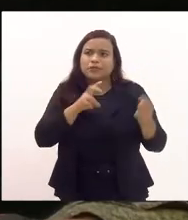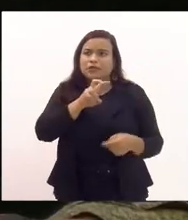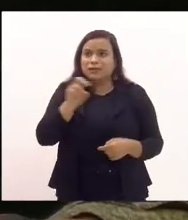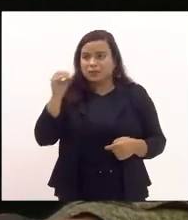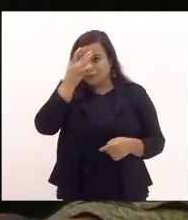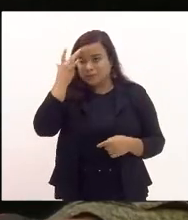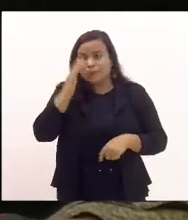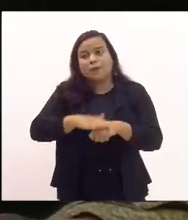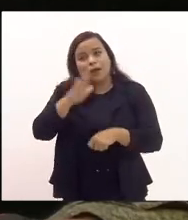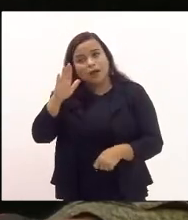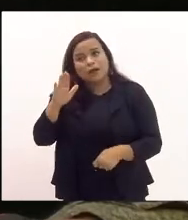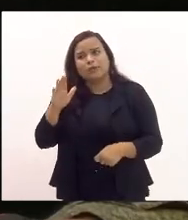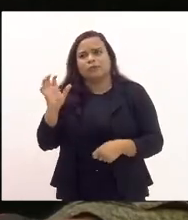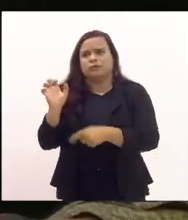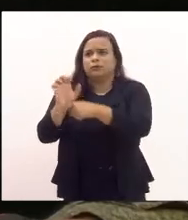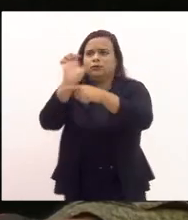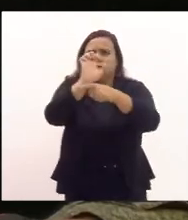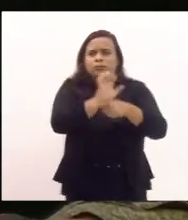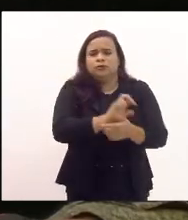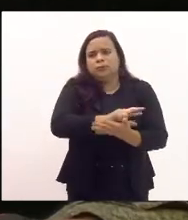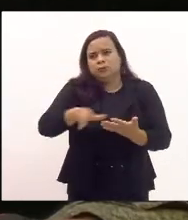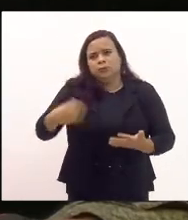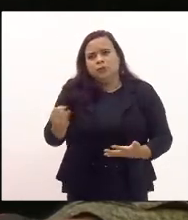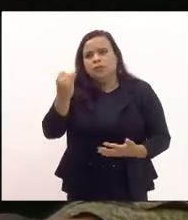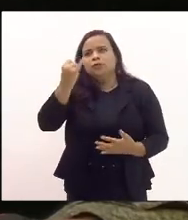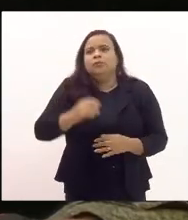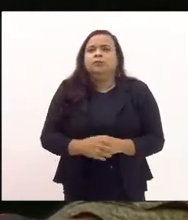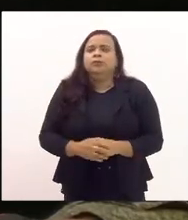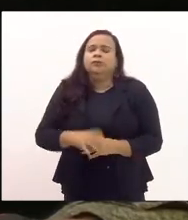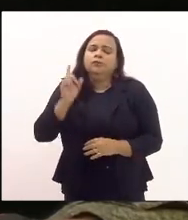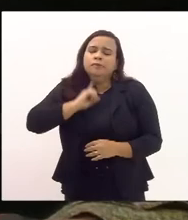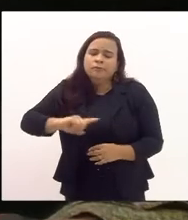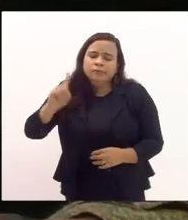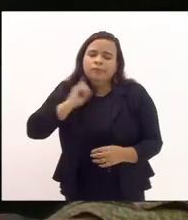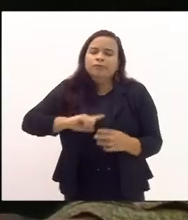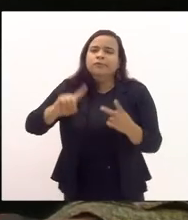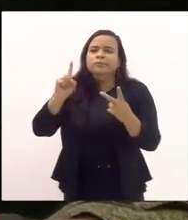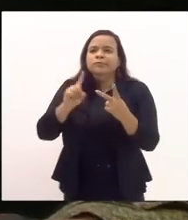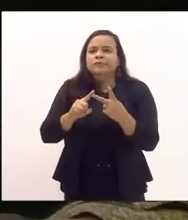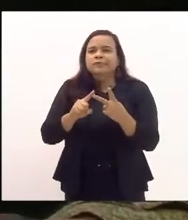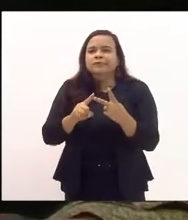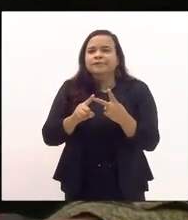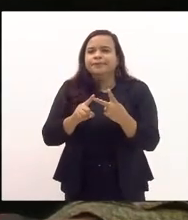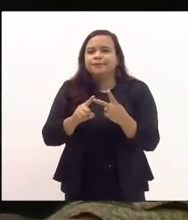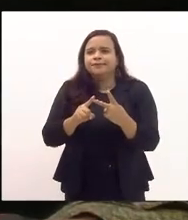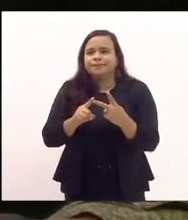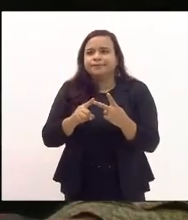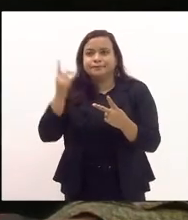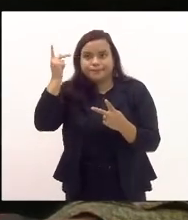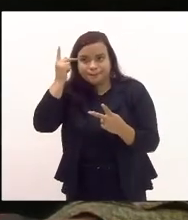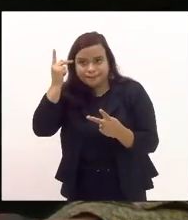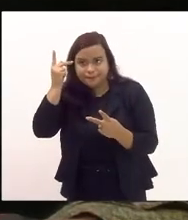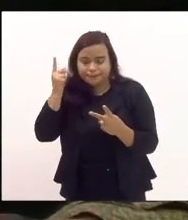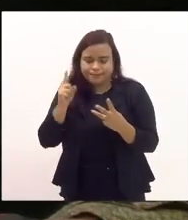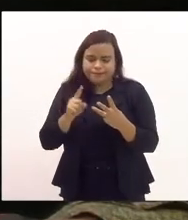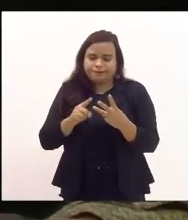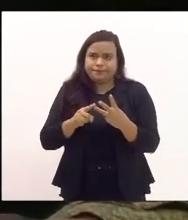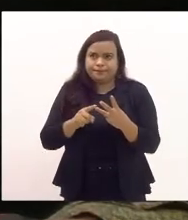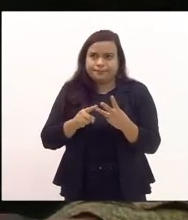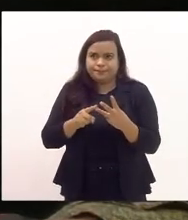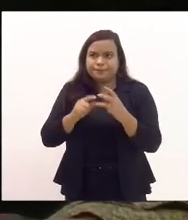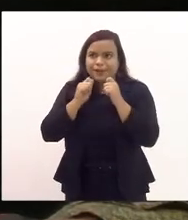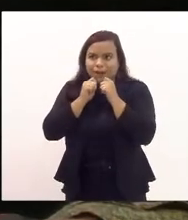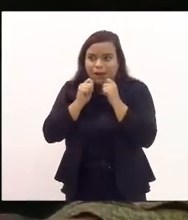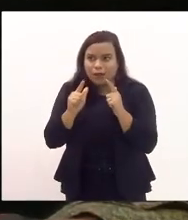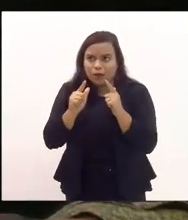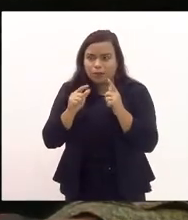500 pessoas em Estados importantes tia Ju como Minas Gerais São Paulo Alagoas